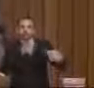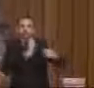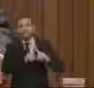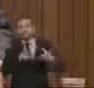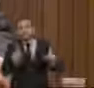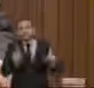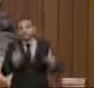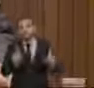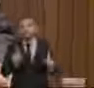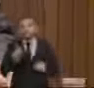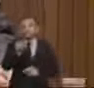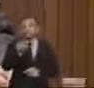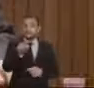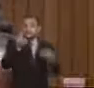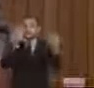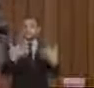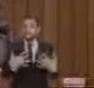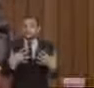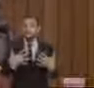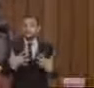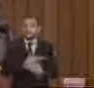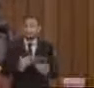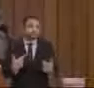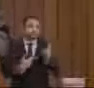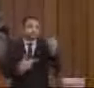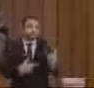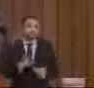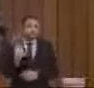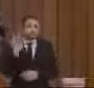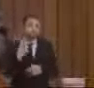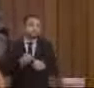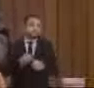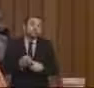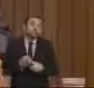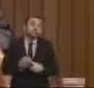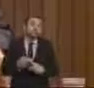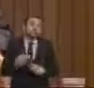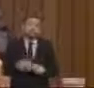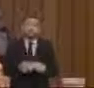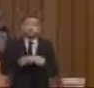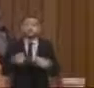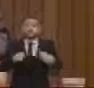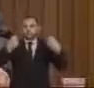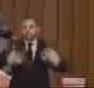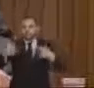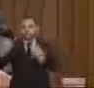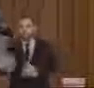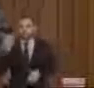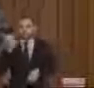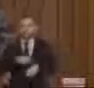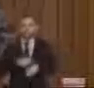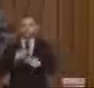coloca essa situação isolada, porque é justamente o que eu venho cobrando aqui, justamente o que eu estou pedindo aqui.